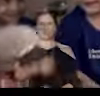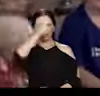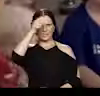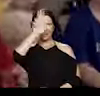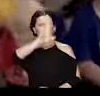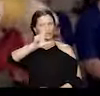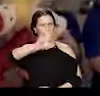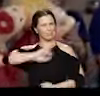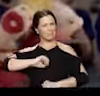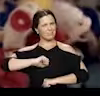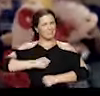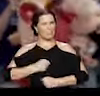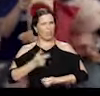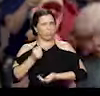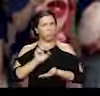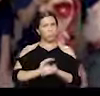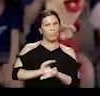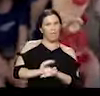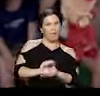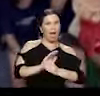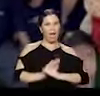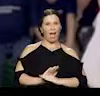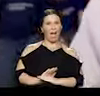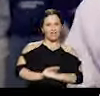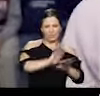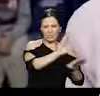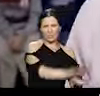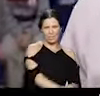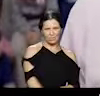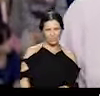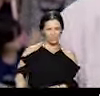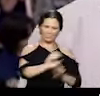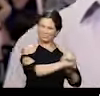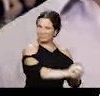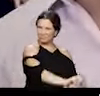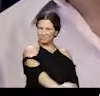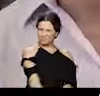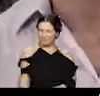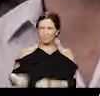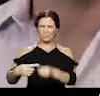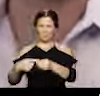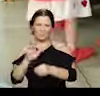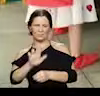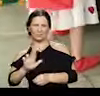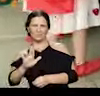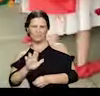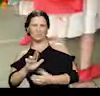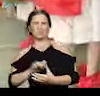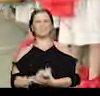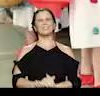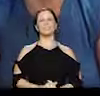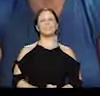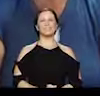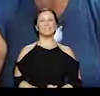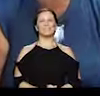A Prefeitura de Uberlândia está fazendo o dever de casa e investindo de verdade na educação de nossas crianças.